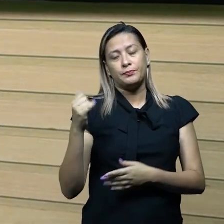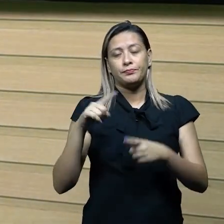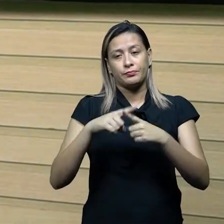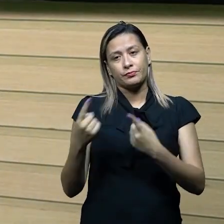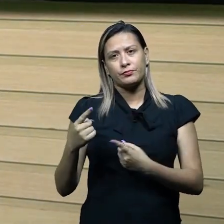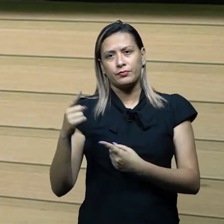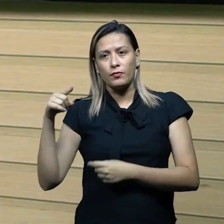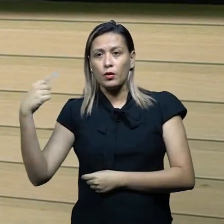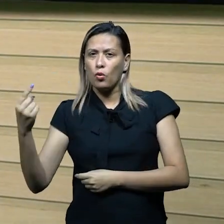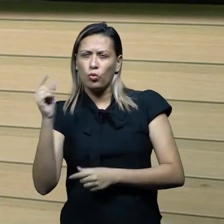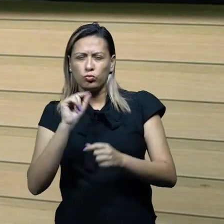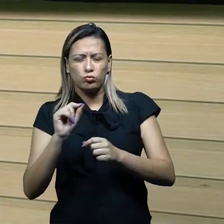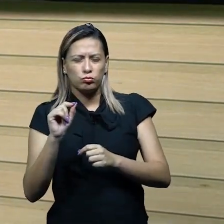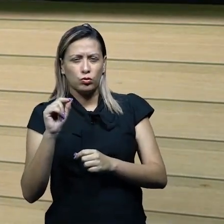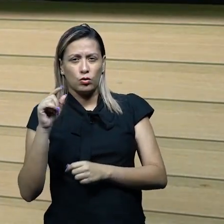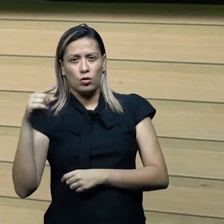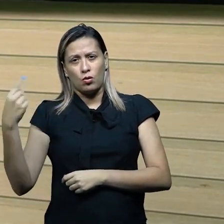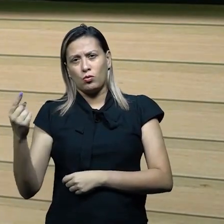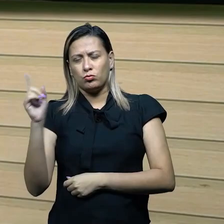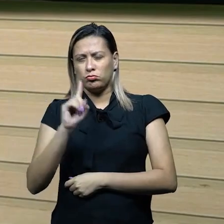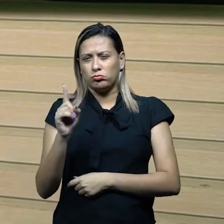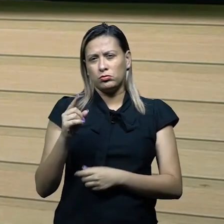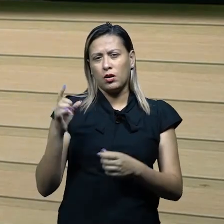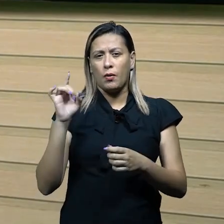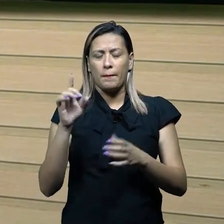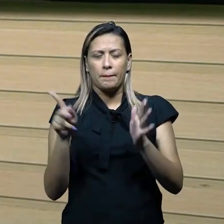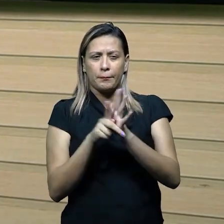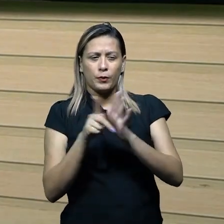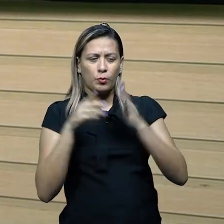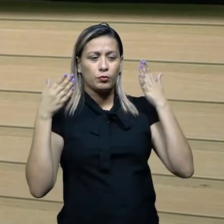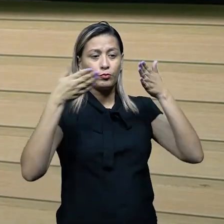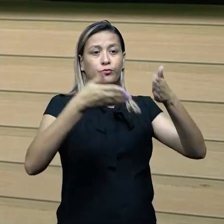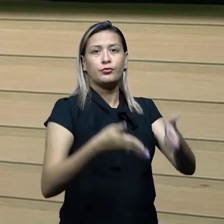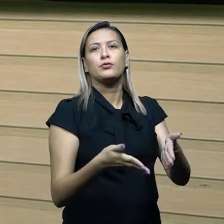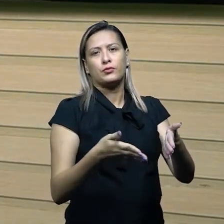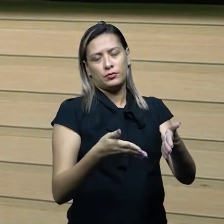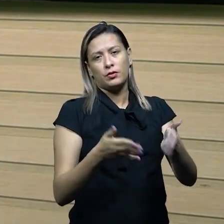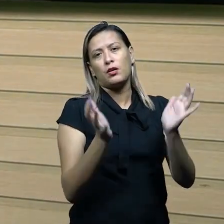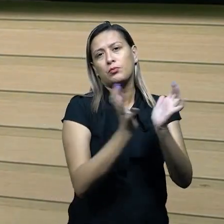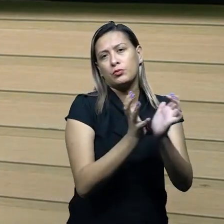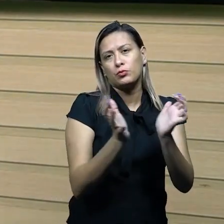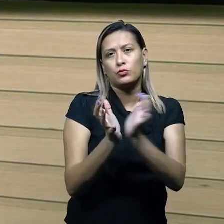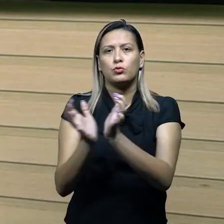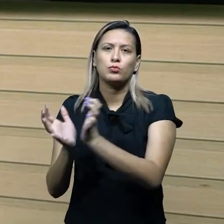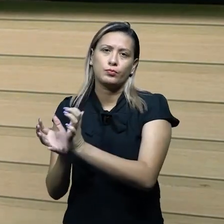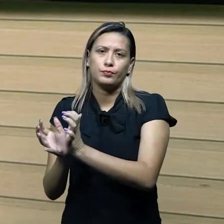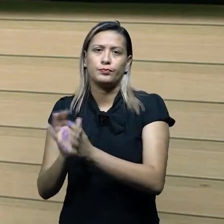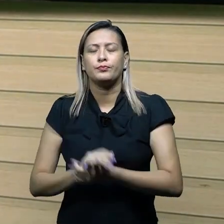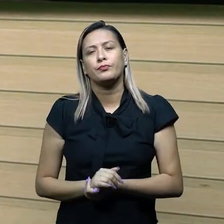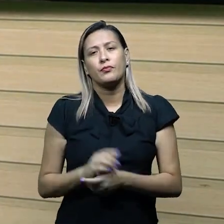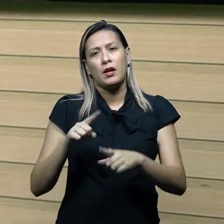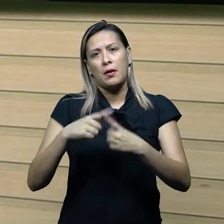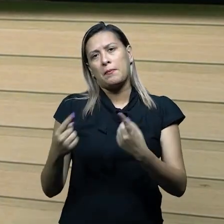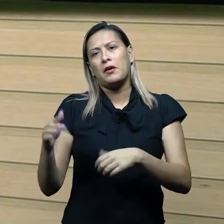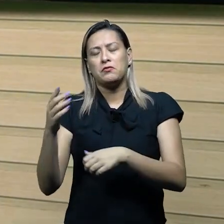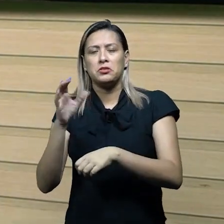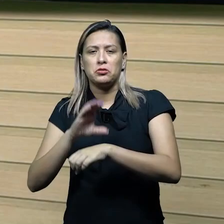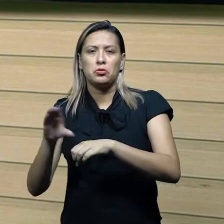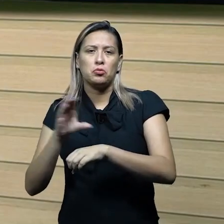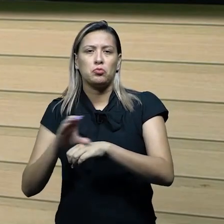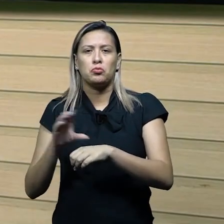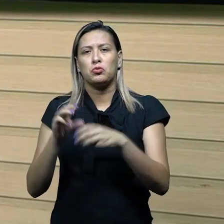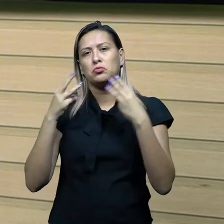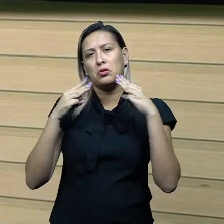Tá? Então é muito importante que você direcione. E não se preocupe simplesmente só em fazer média. Ah, eu vou oferecer um curso, uma graduação para poder fazer marketing. Não.